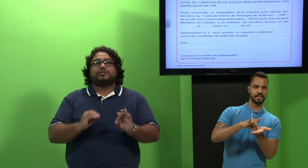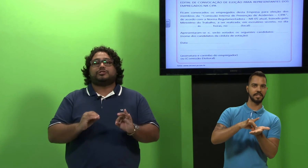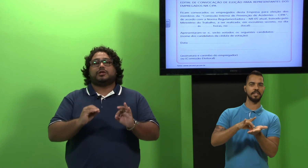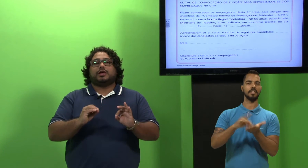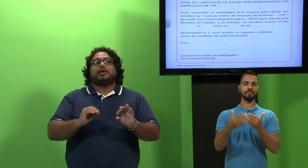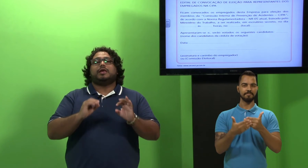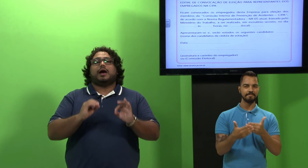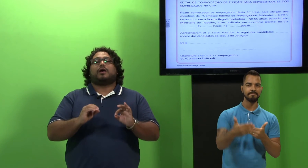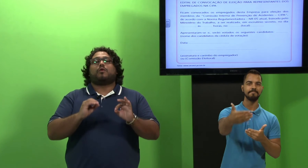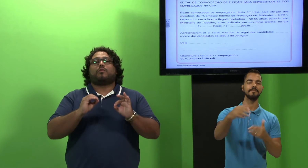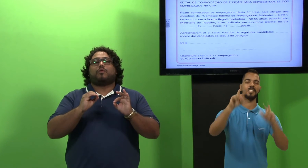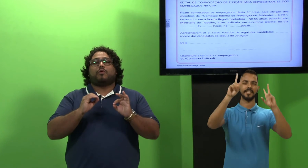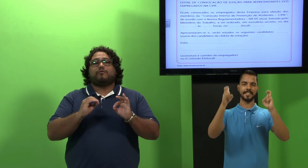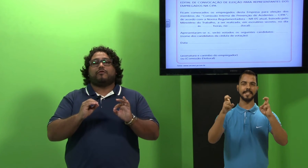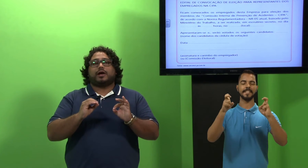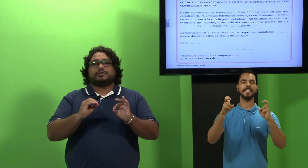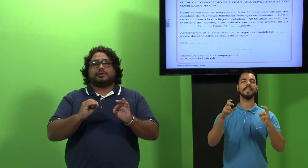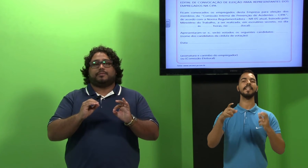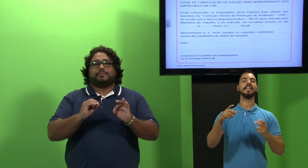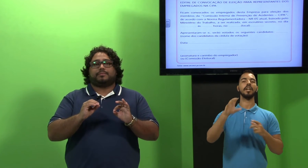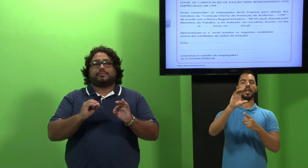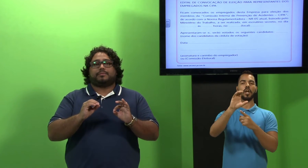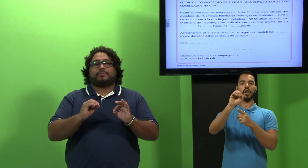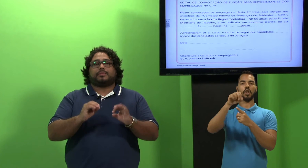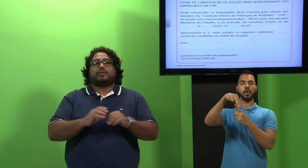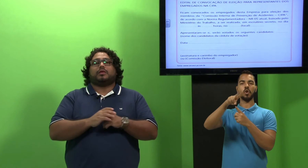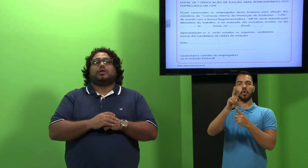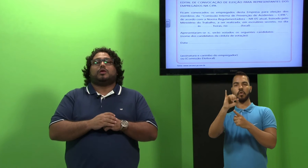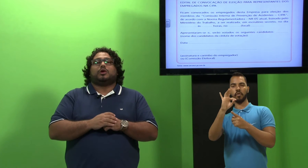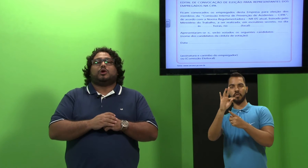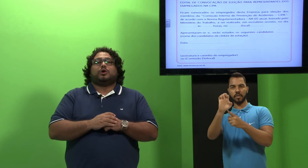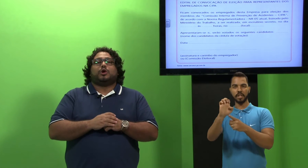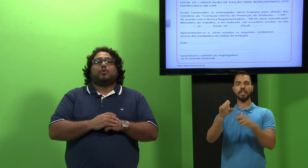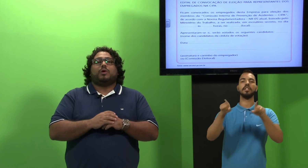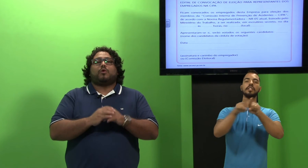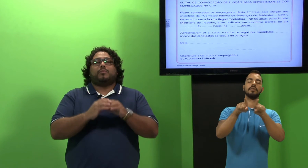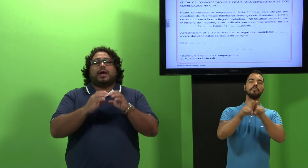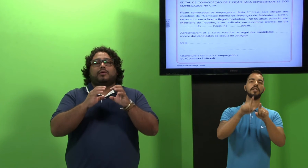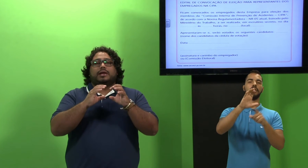o convite e a convocação.